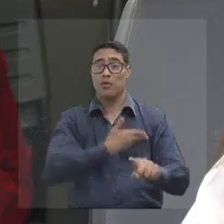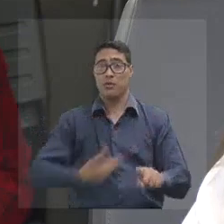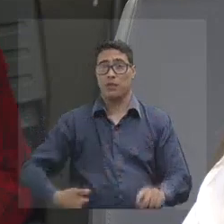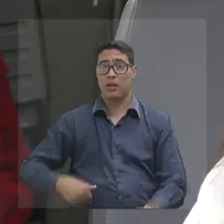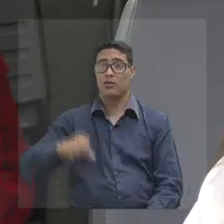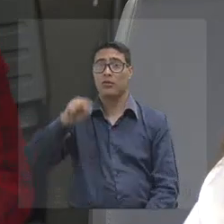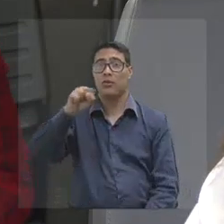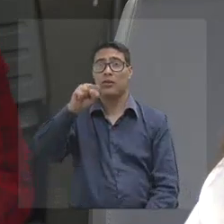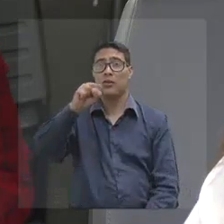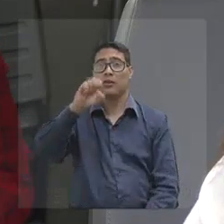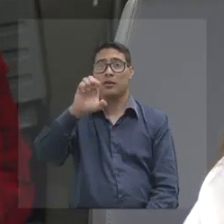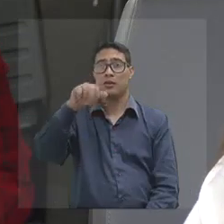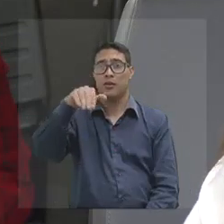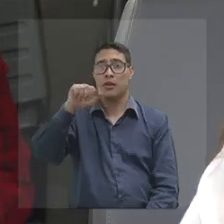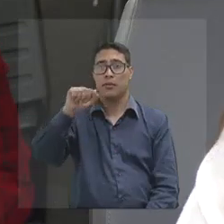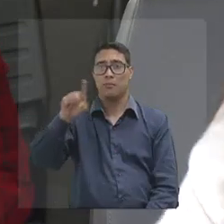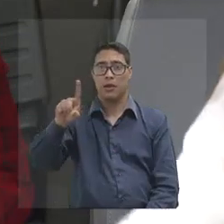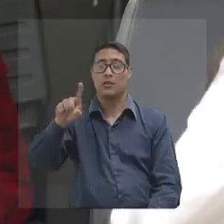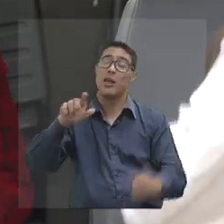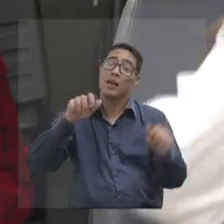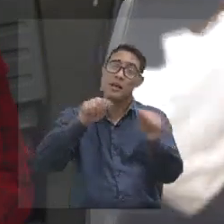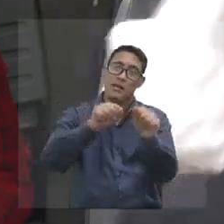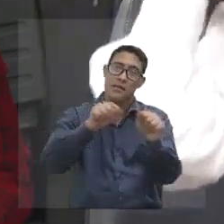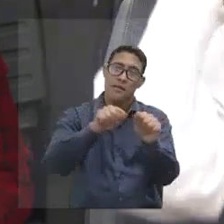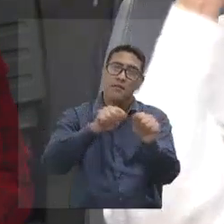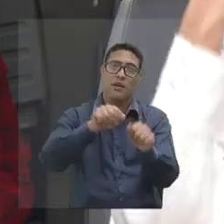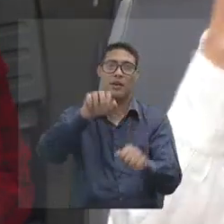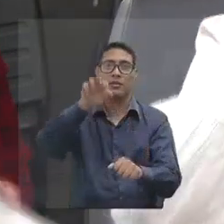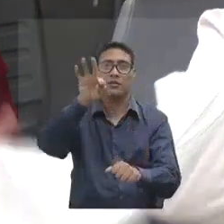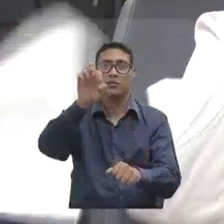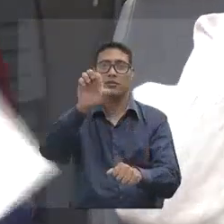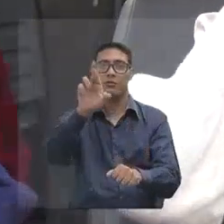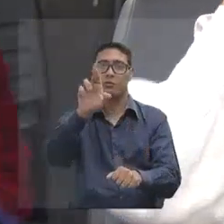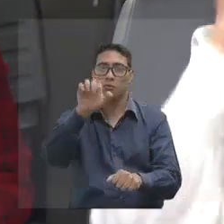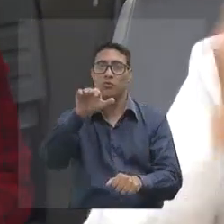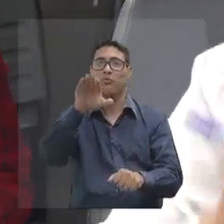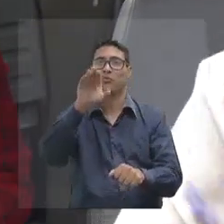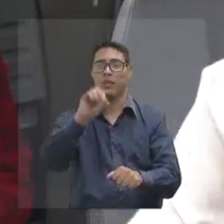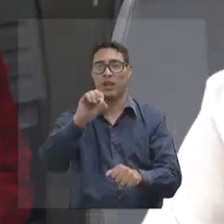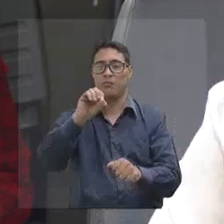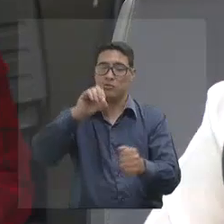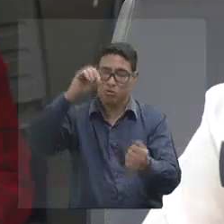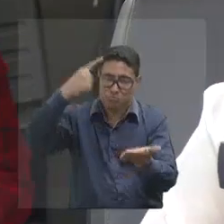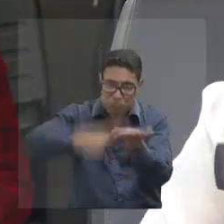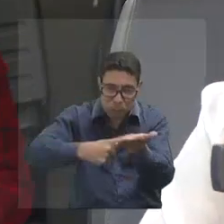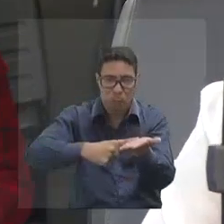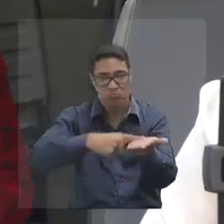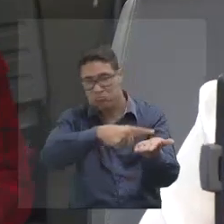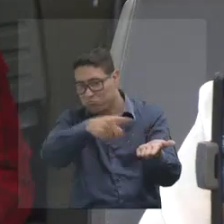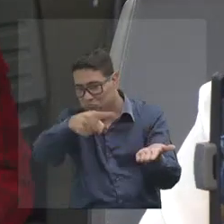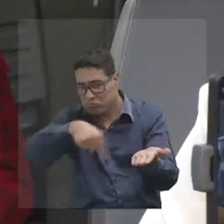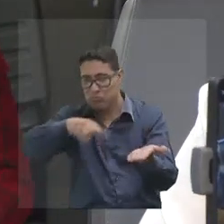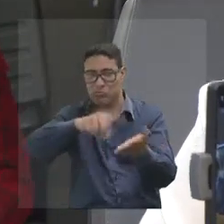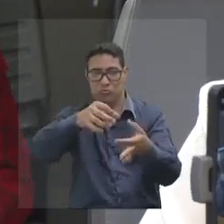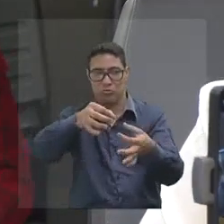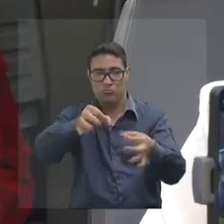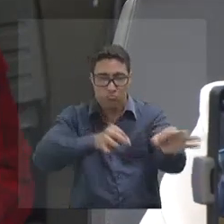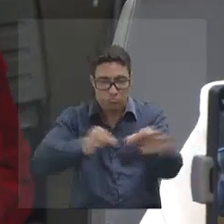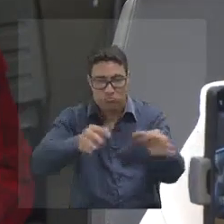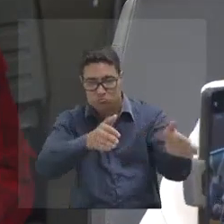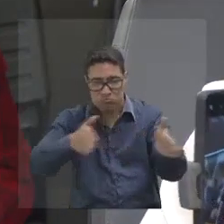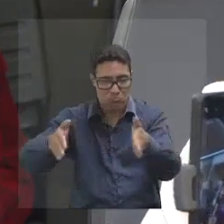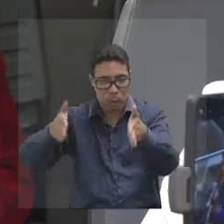e faz um termo de ajuste de Conduta esses termos de ajuste de Conduta né